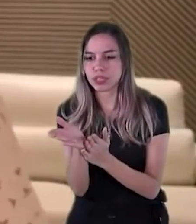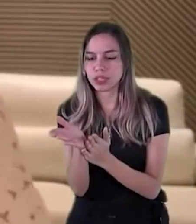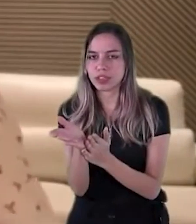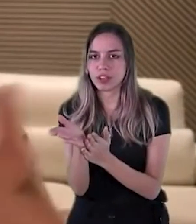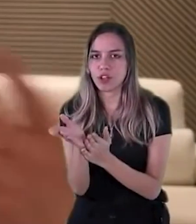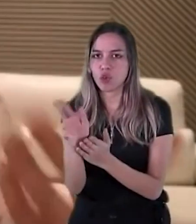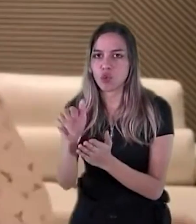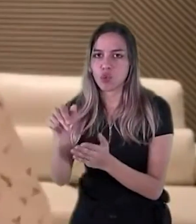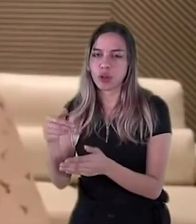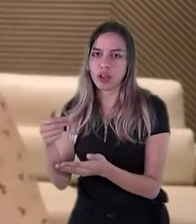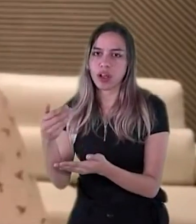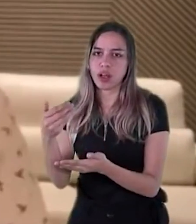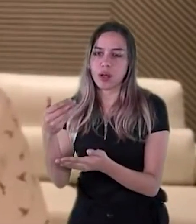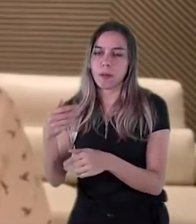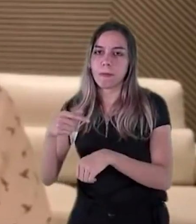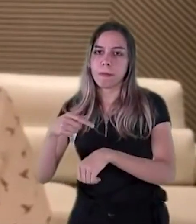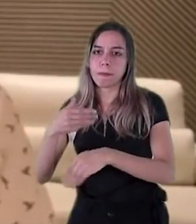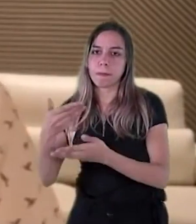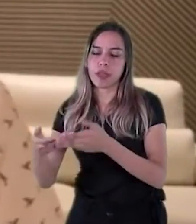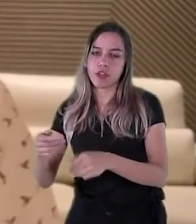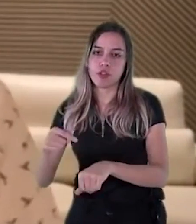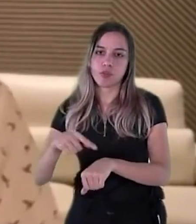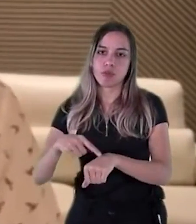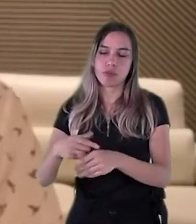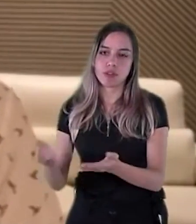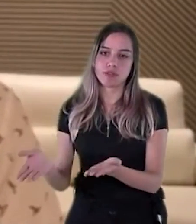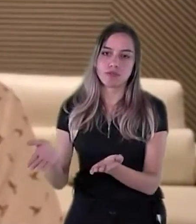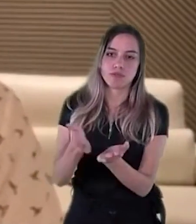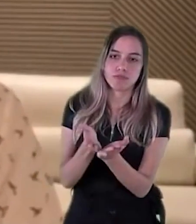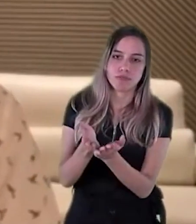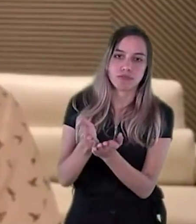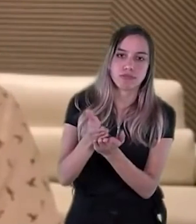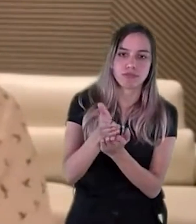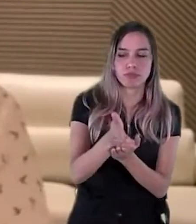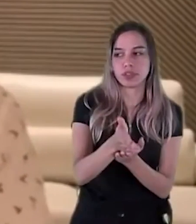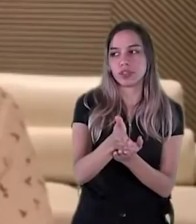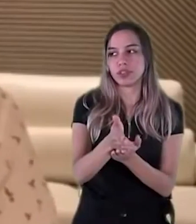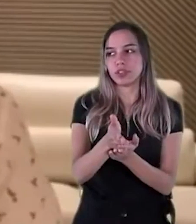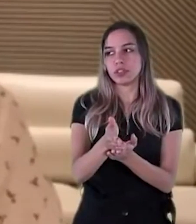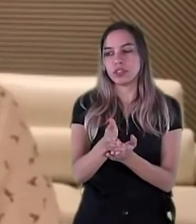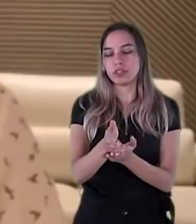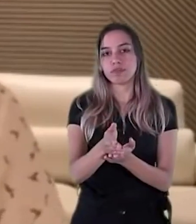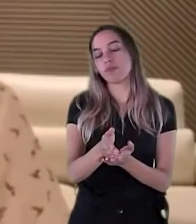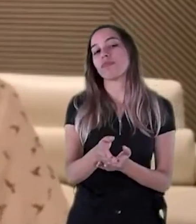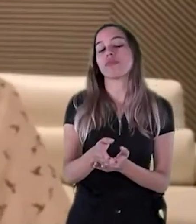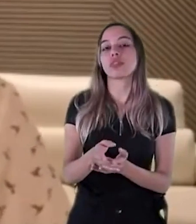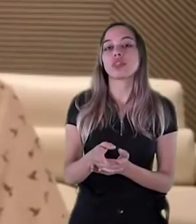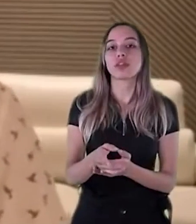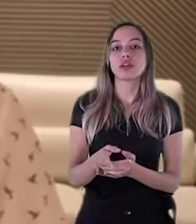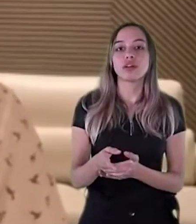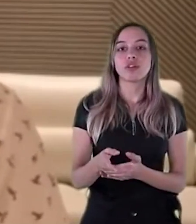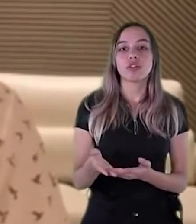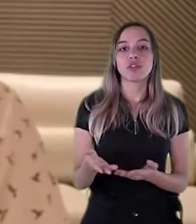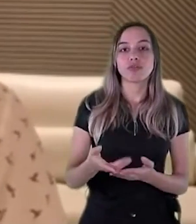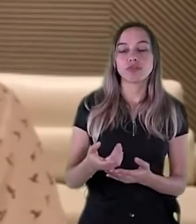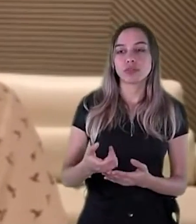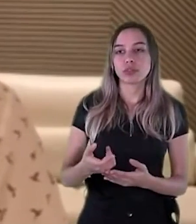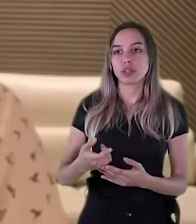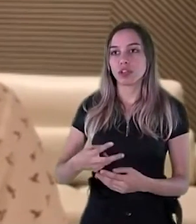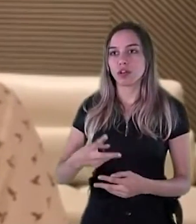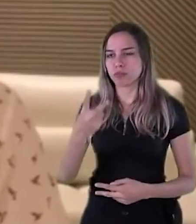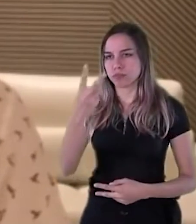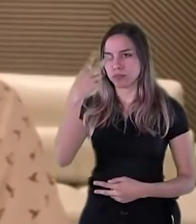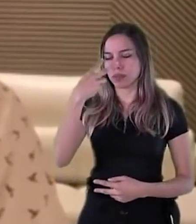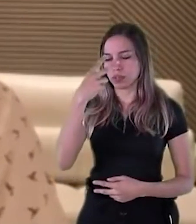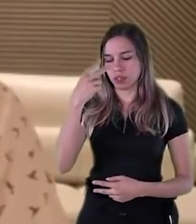um convite a andar esses caminhos de dentro, um convite à vida interior, que tem sido um ato de resistência nos dias de hoje. Quem anda